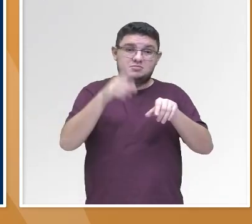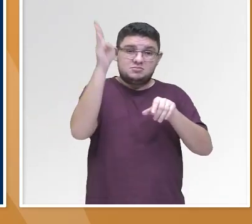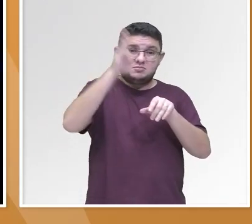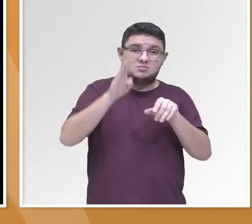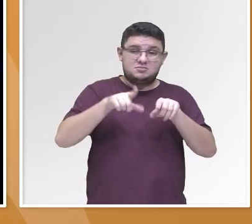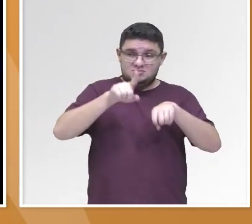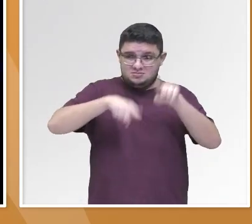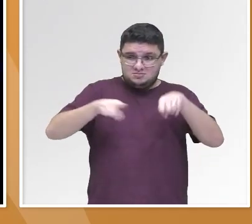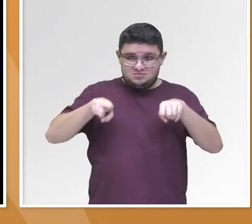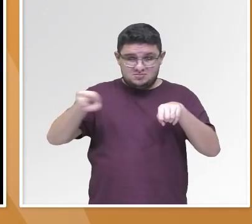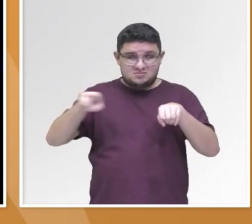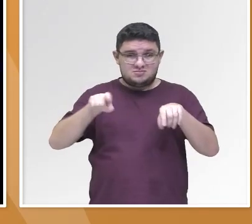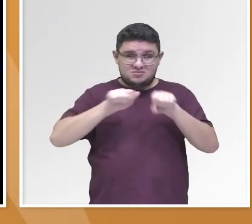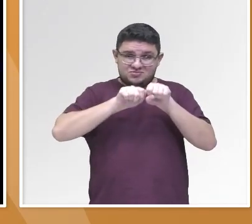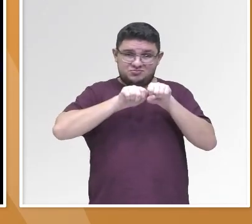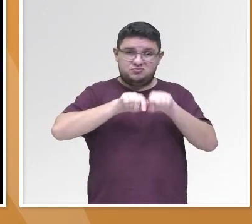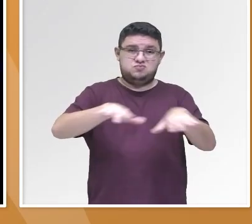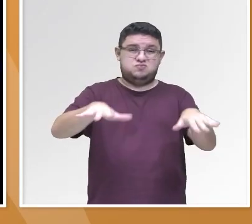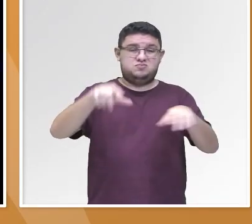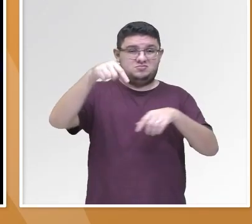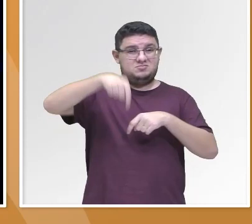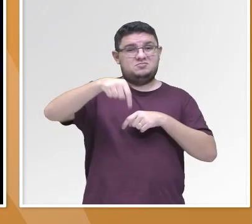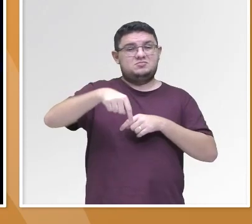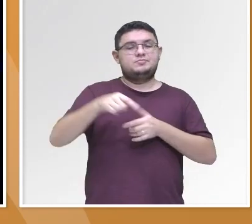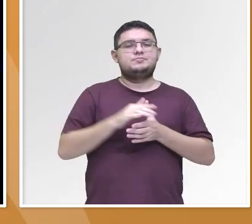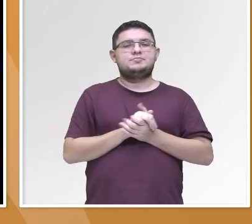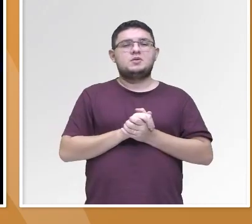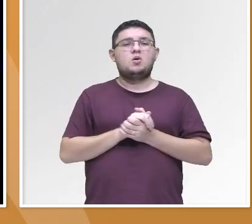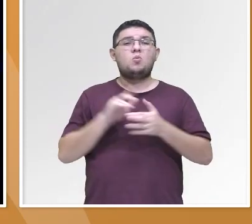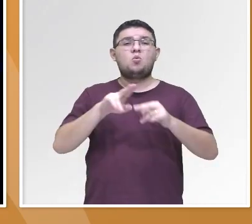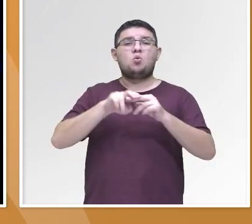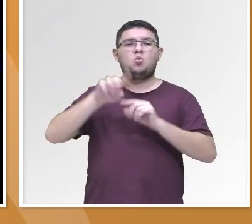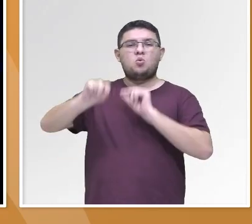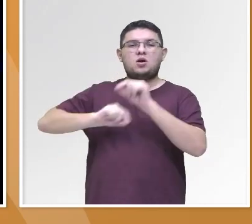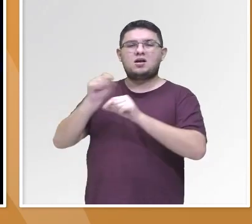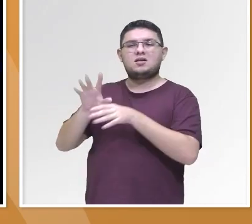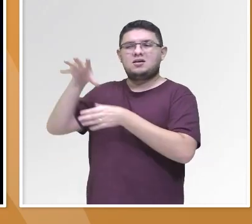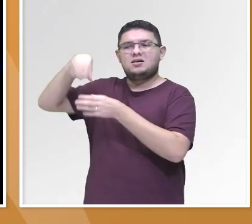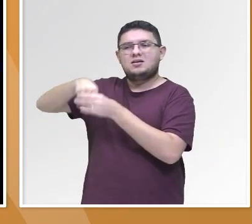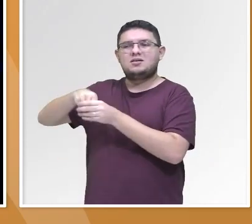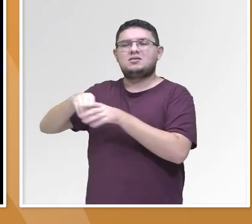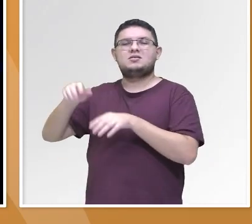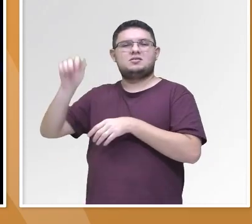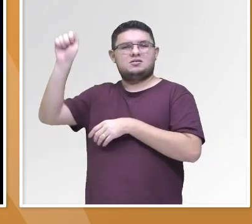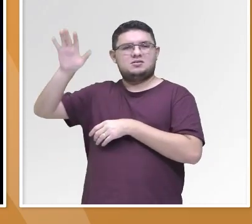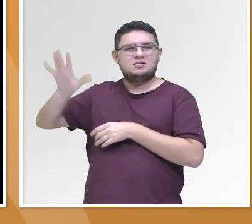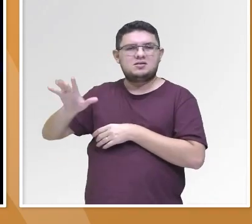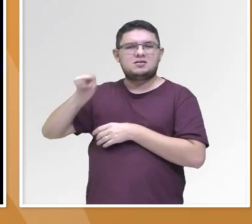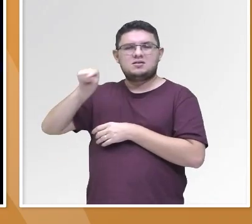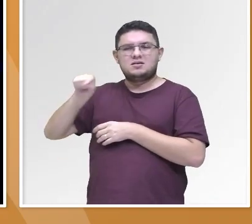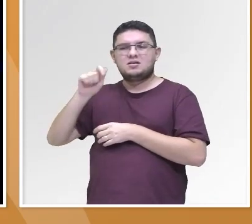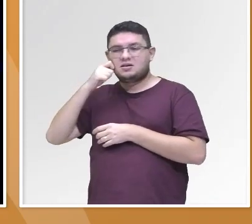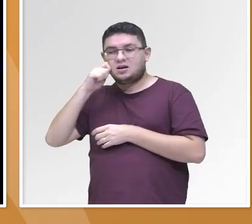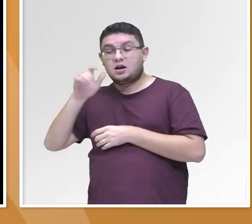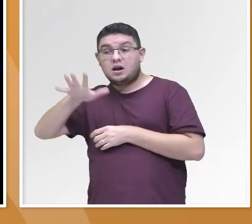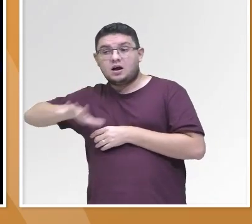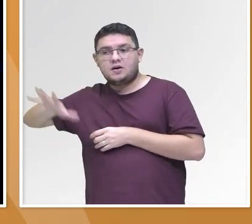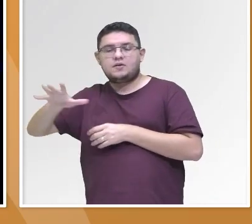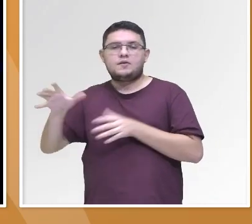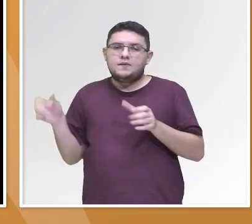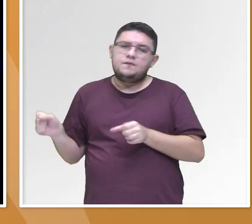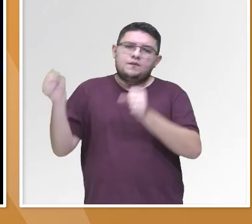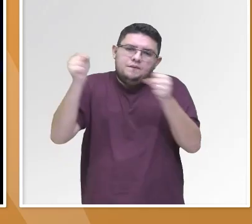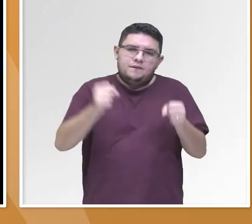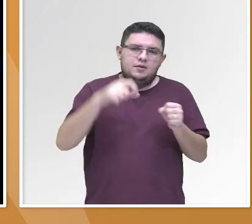de etnias diferentes, mesmo dentro da África, ali etnias diferentes existem sim, foram trazidas para cá, para esse espaço